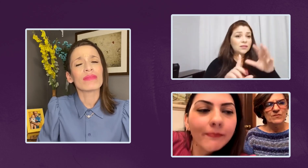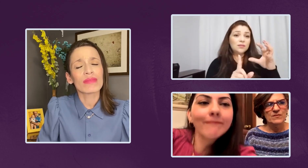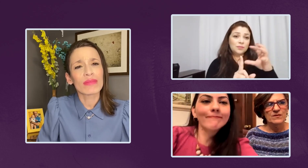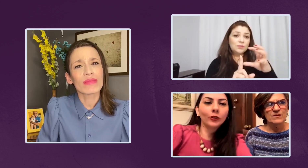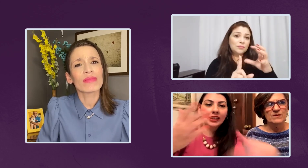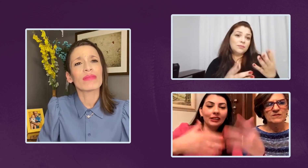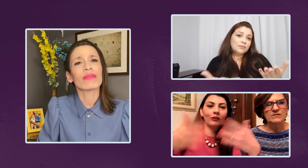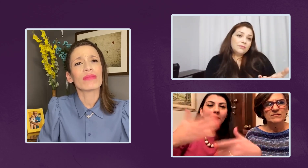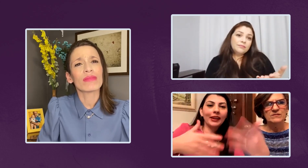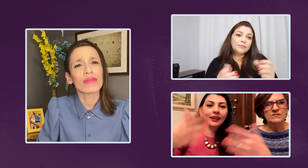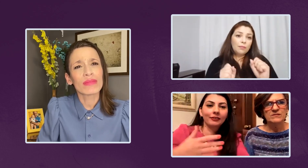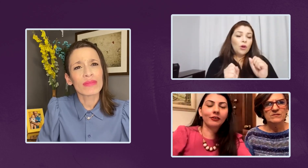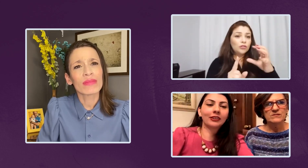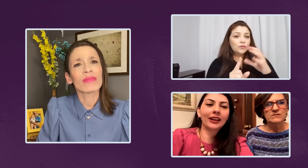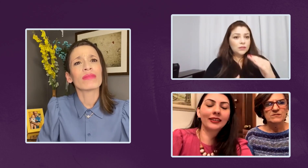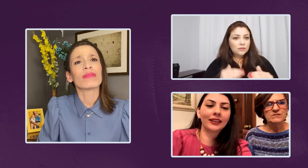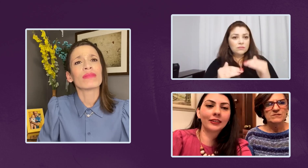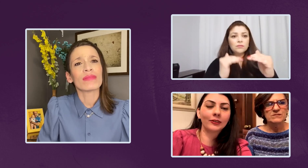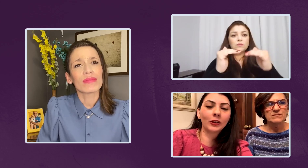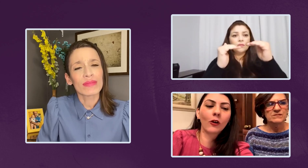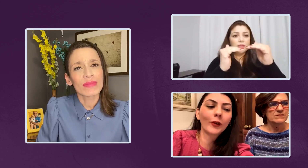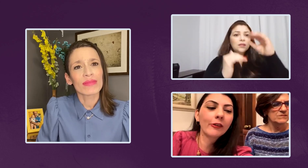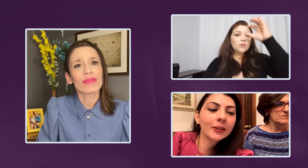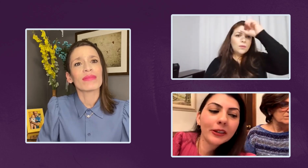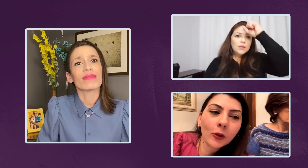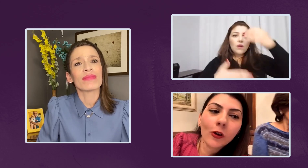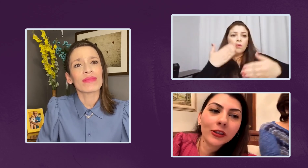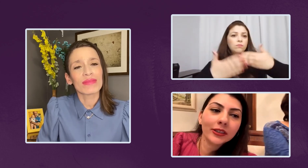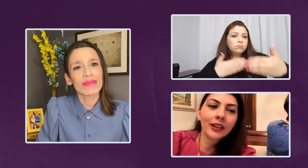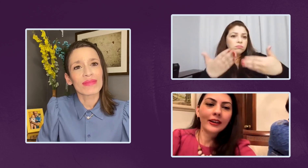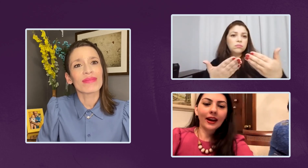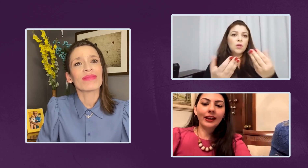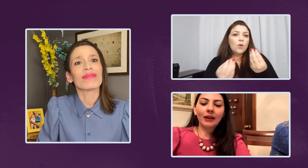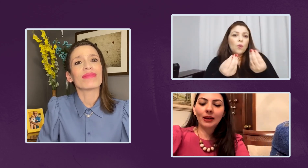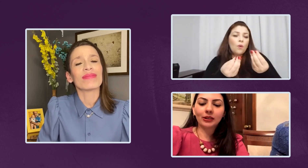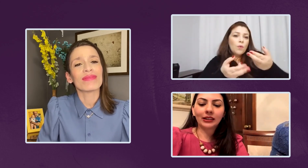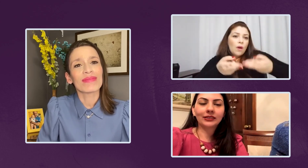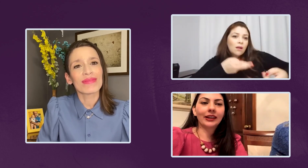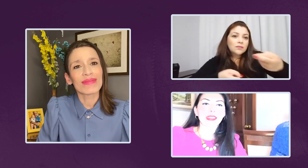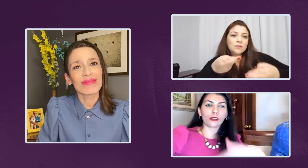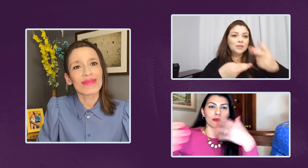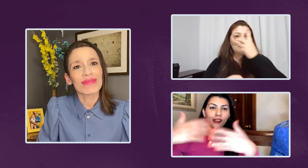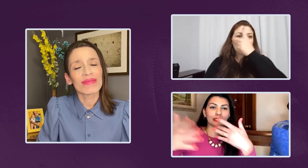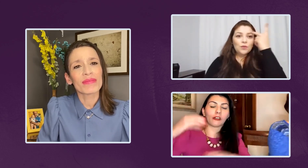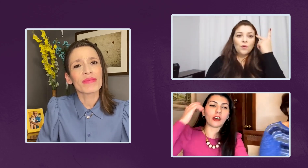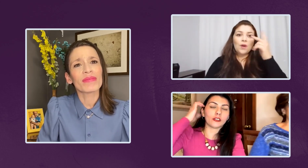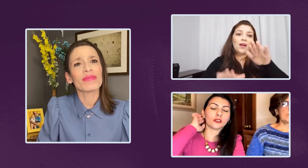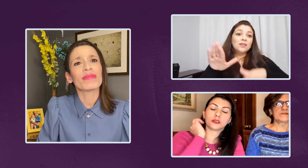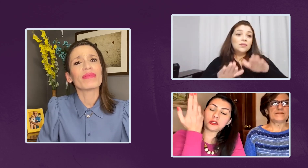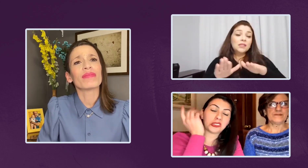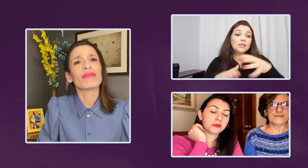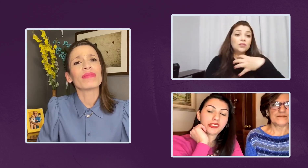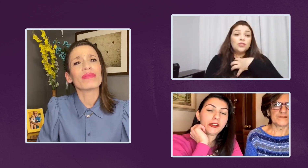no desenvolvimento, no encontro aí com as pessoas, até na minha mudança aí com relação